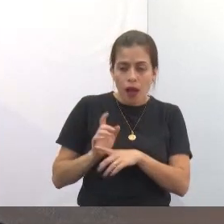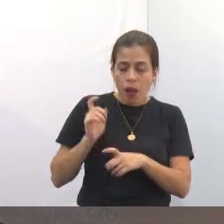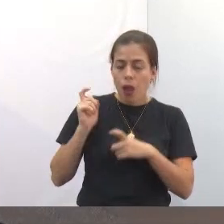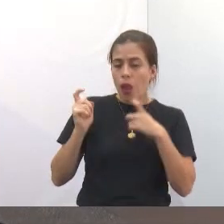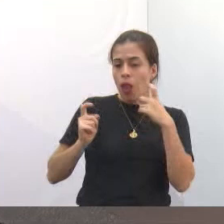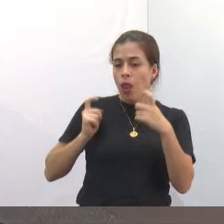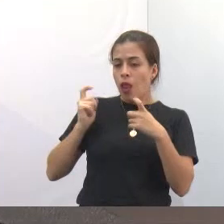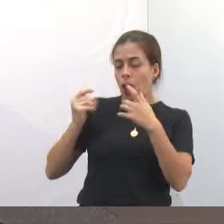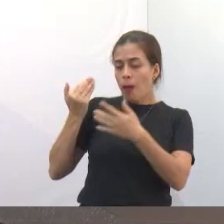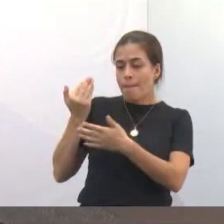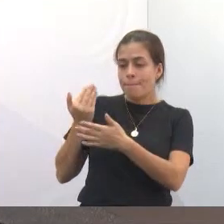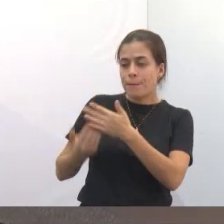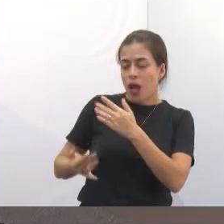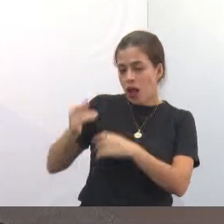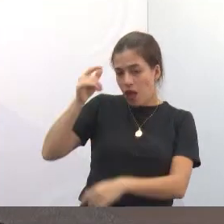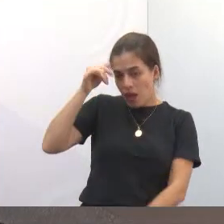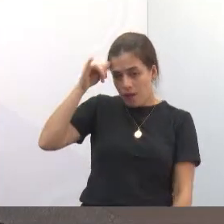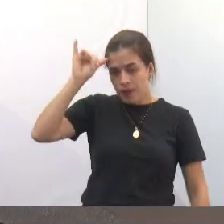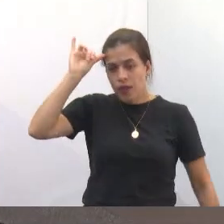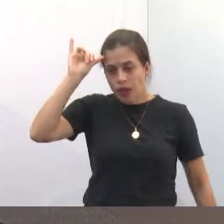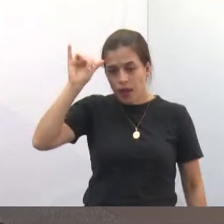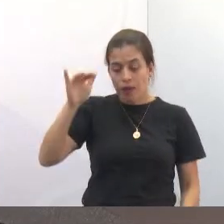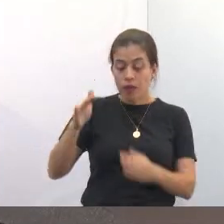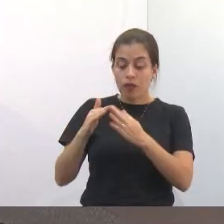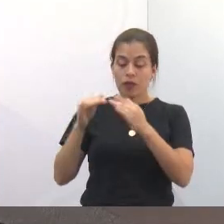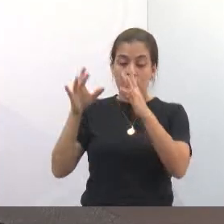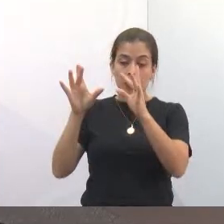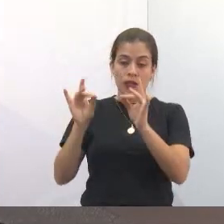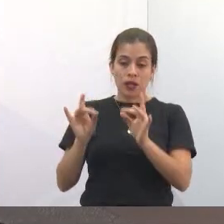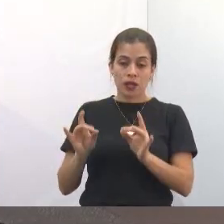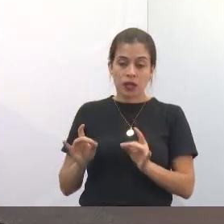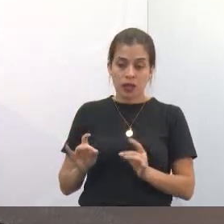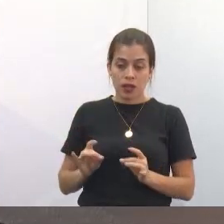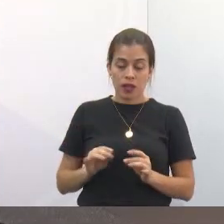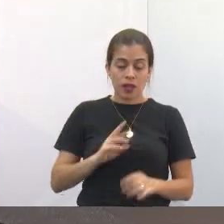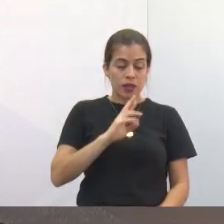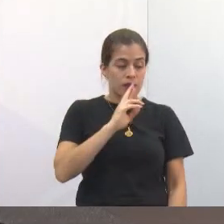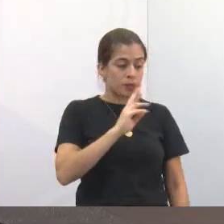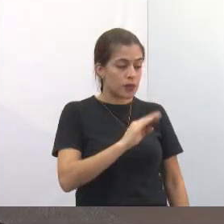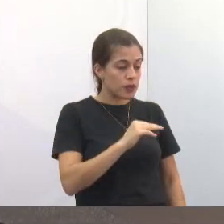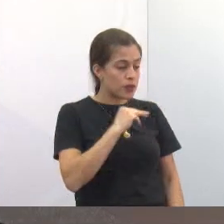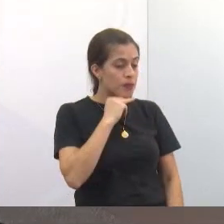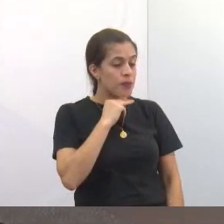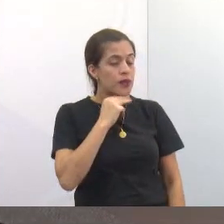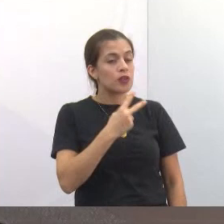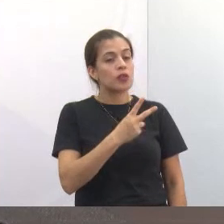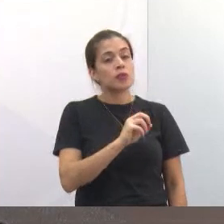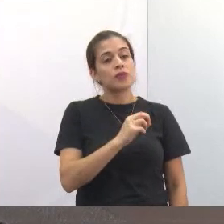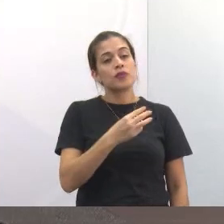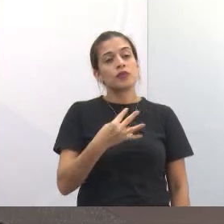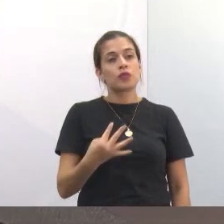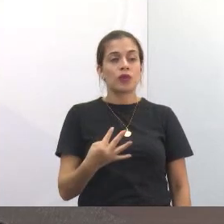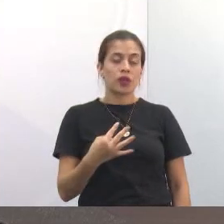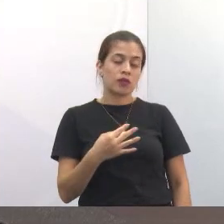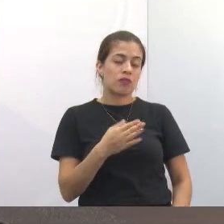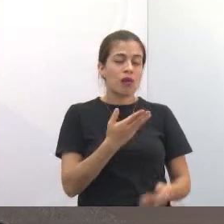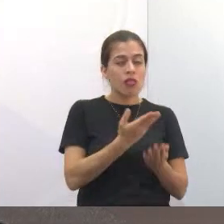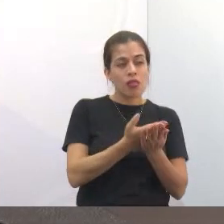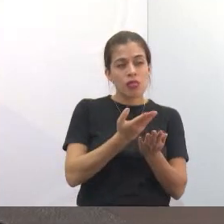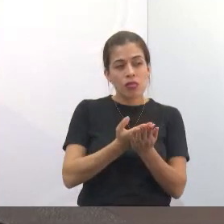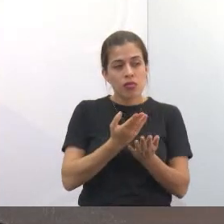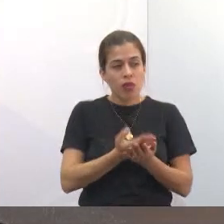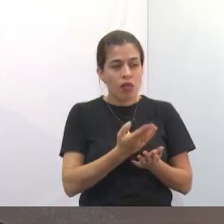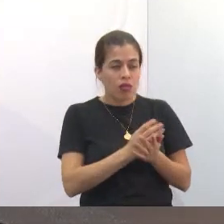evitar prejuízo maior? Favor detalhar. Resposta. Em março de 2024, realizamos estudo para modificar